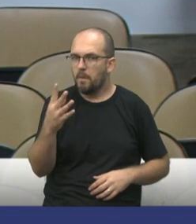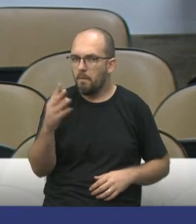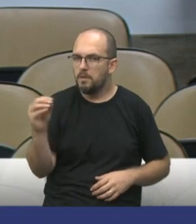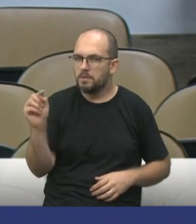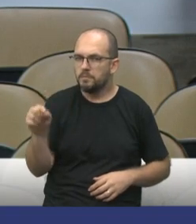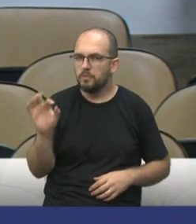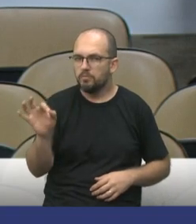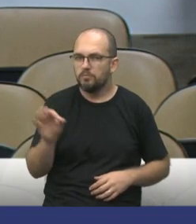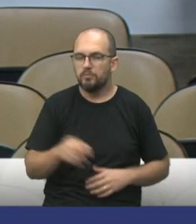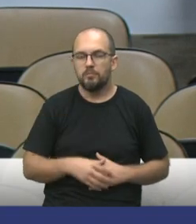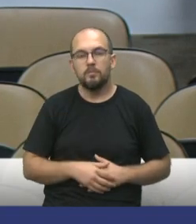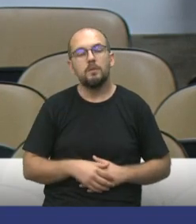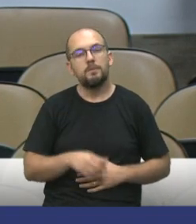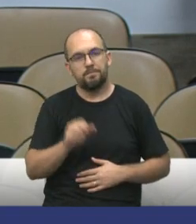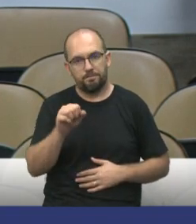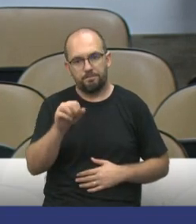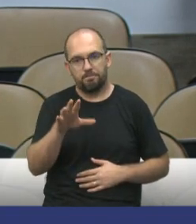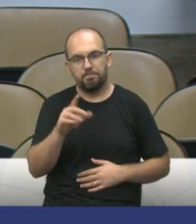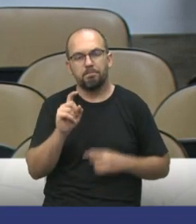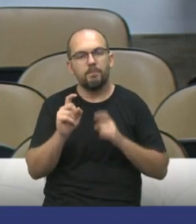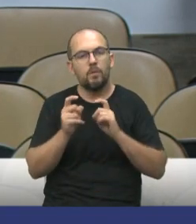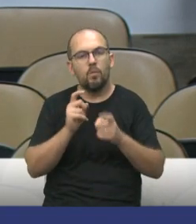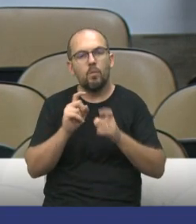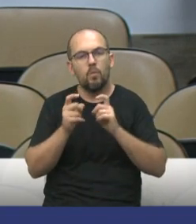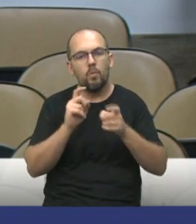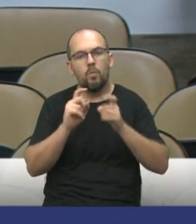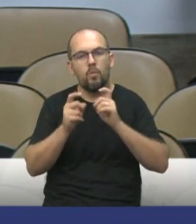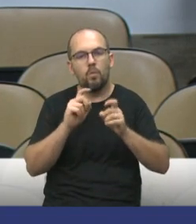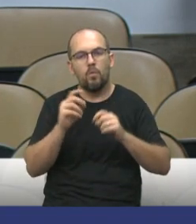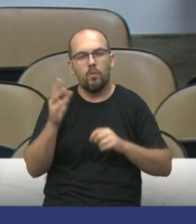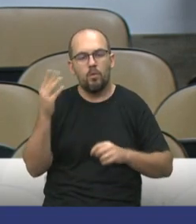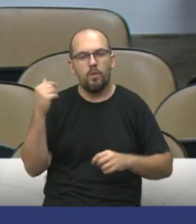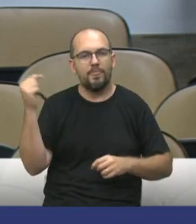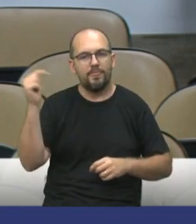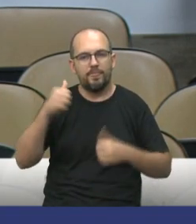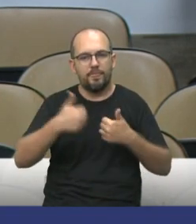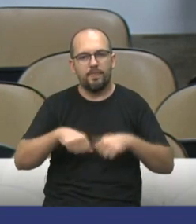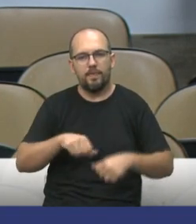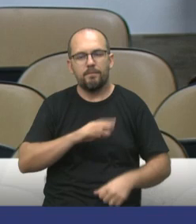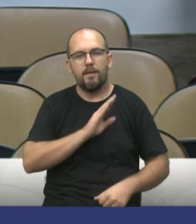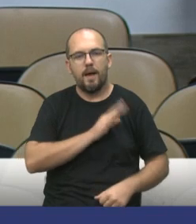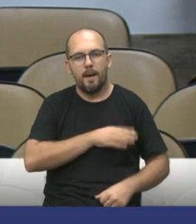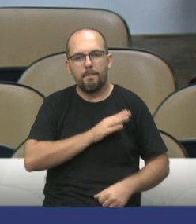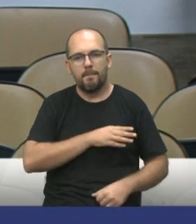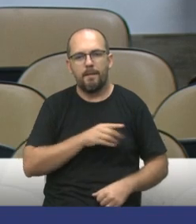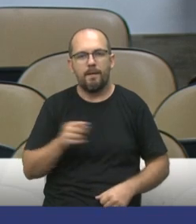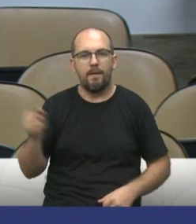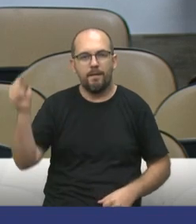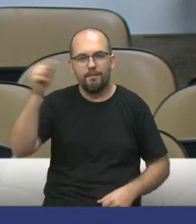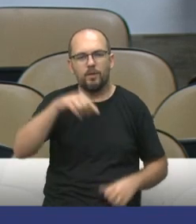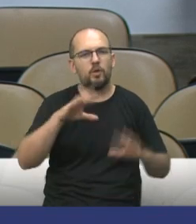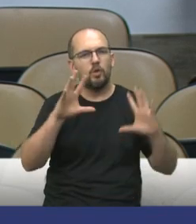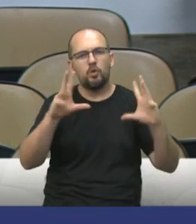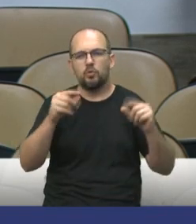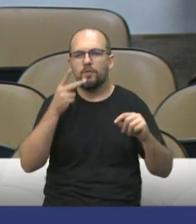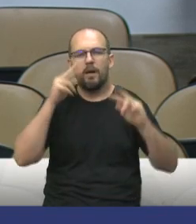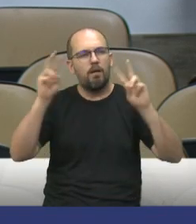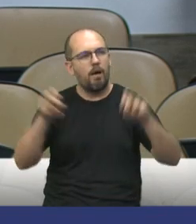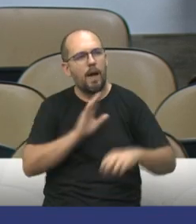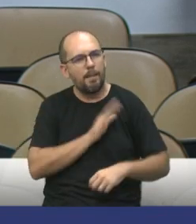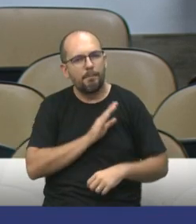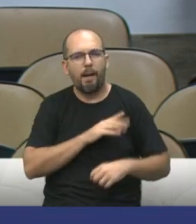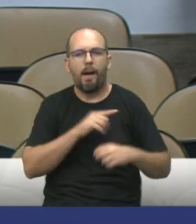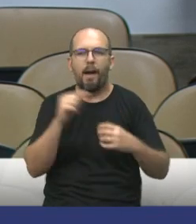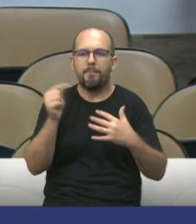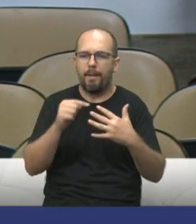mil. Essas reuniões que tiveram, a Mai estava aqui, todo mundo fica falando da MAI, coisa e tal. Então,